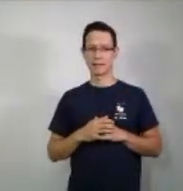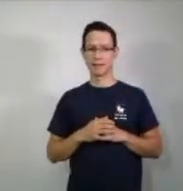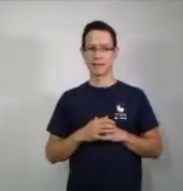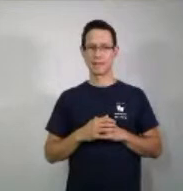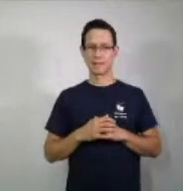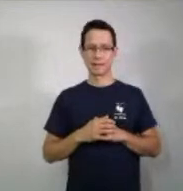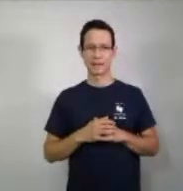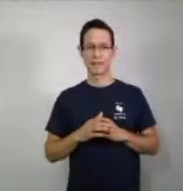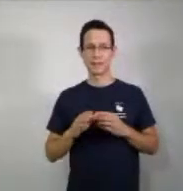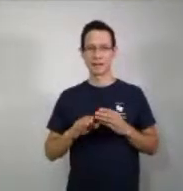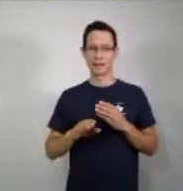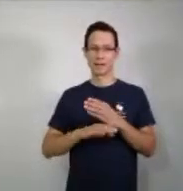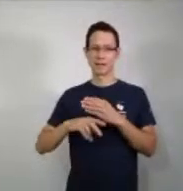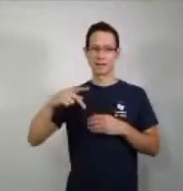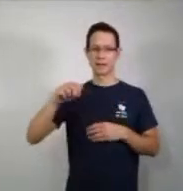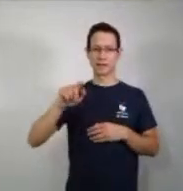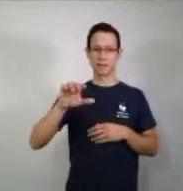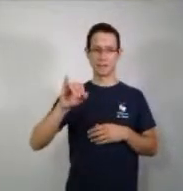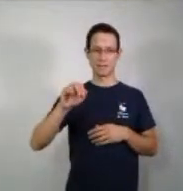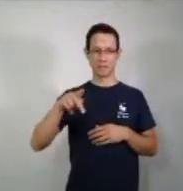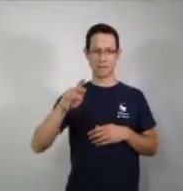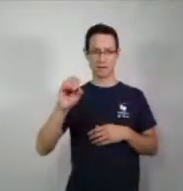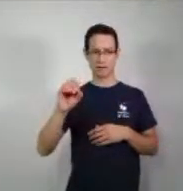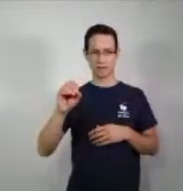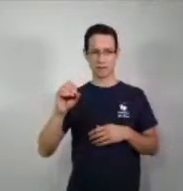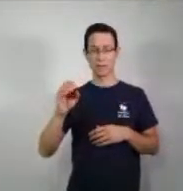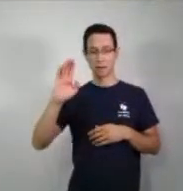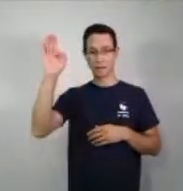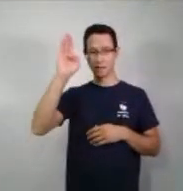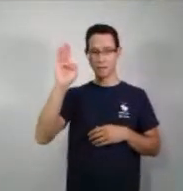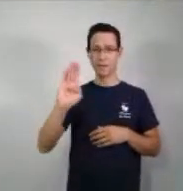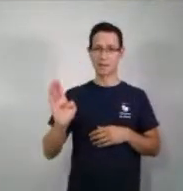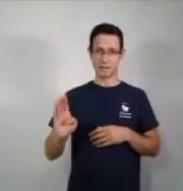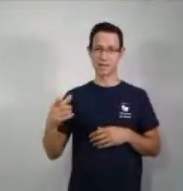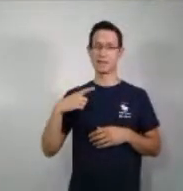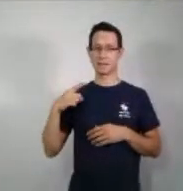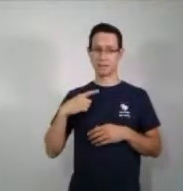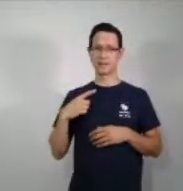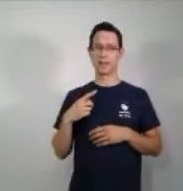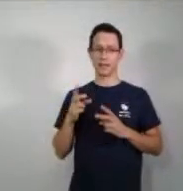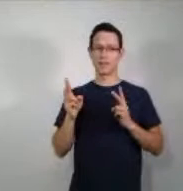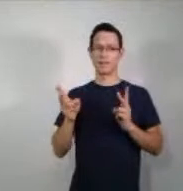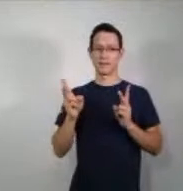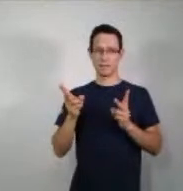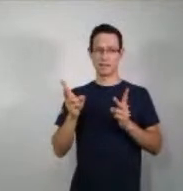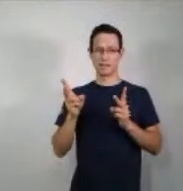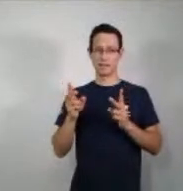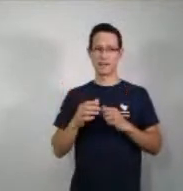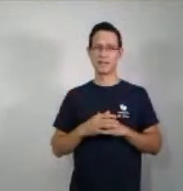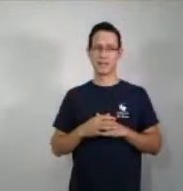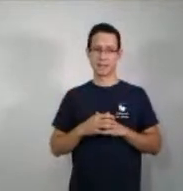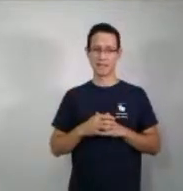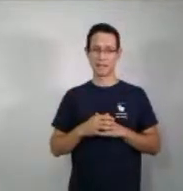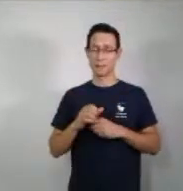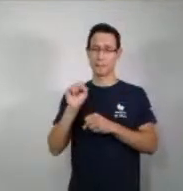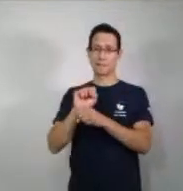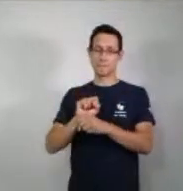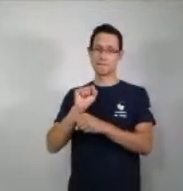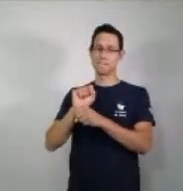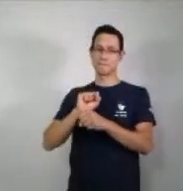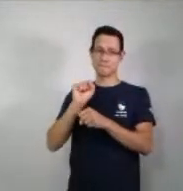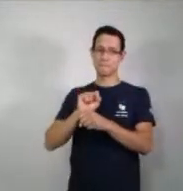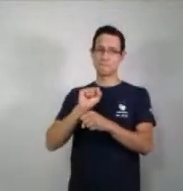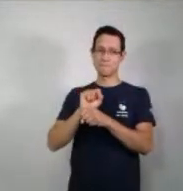foi comprada pelo governo húngaro, a parte brasileira está ainda, enfim, esperando realmente uma